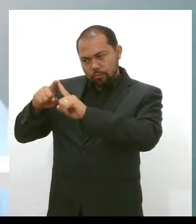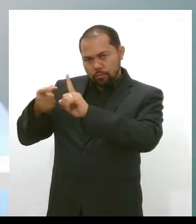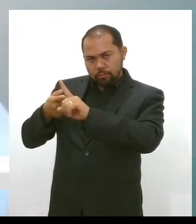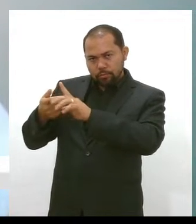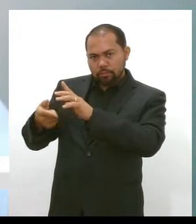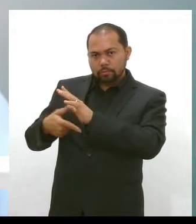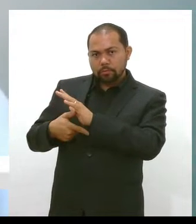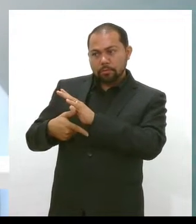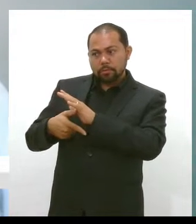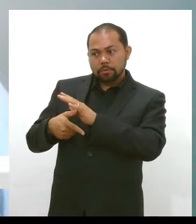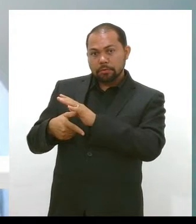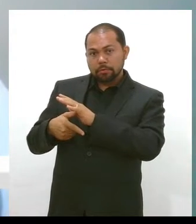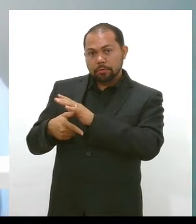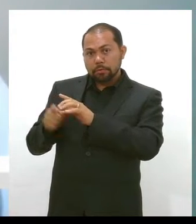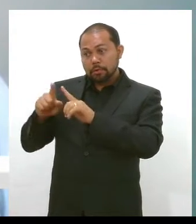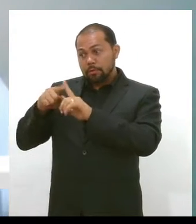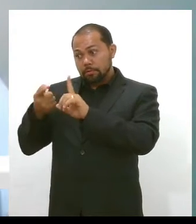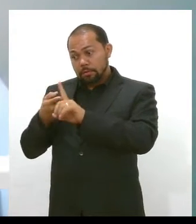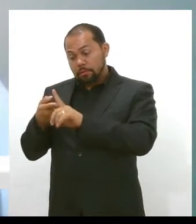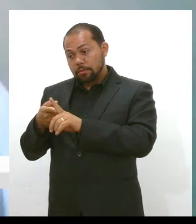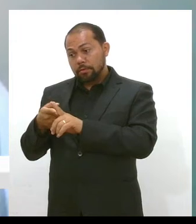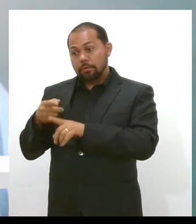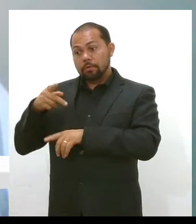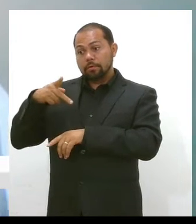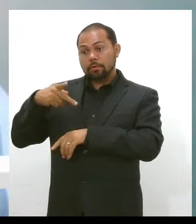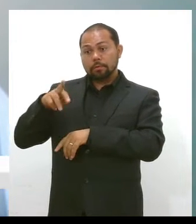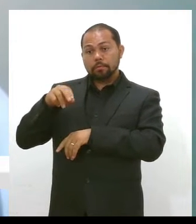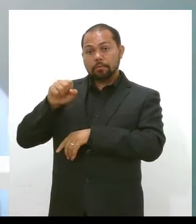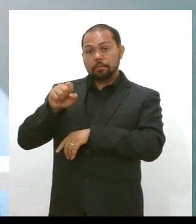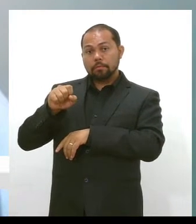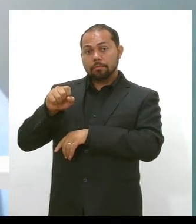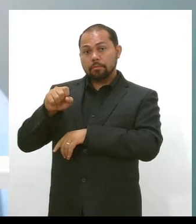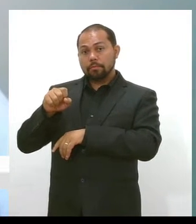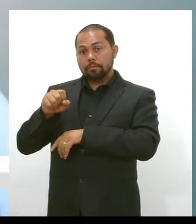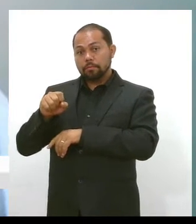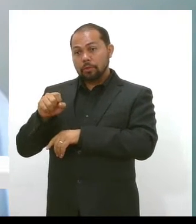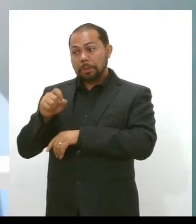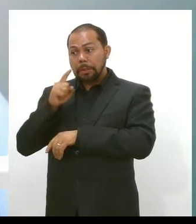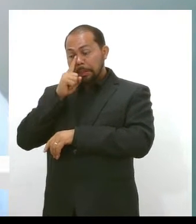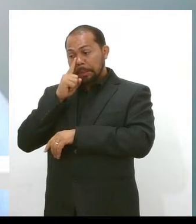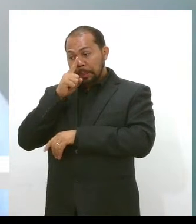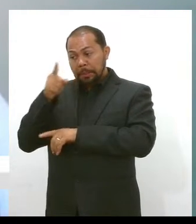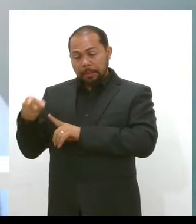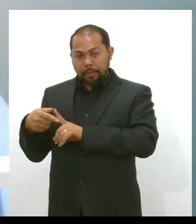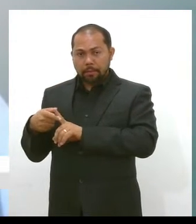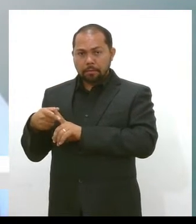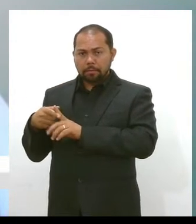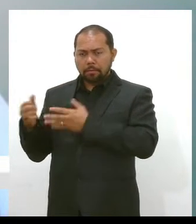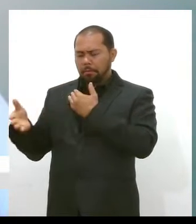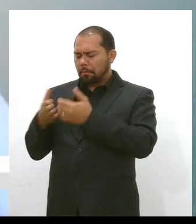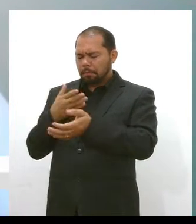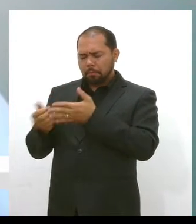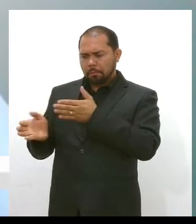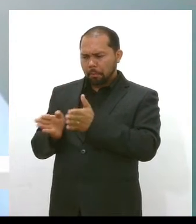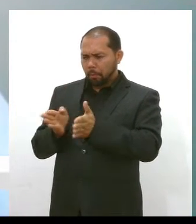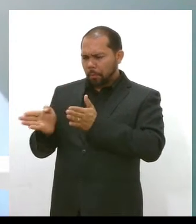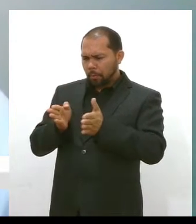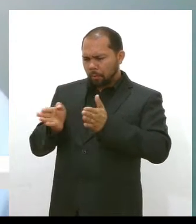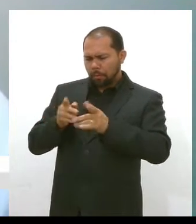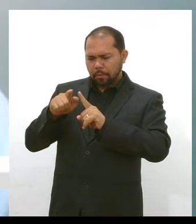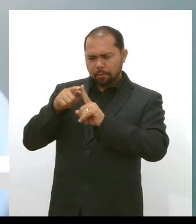de baixo risco, se por em algum período aí da gestação, ele